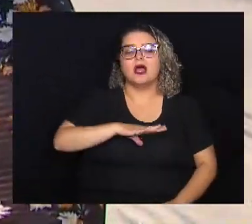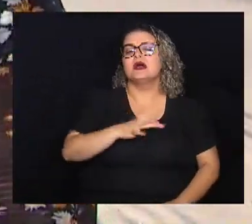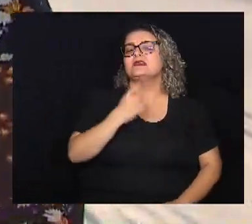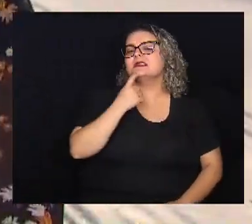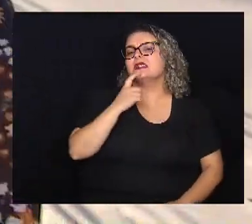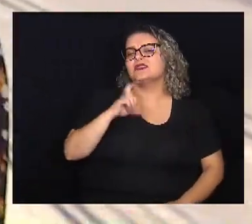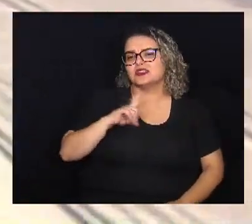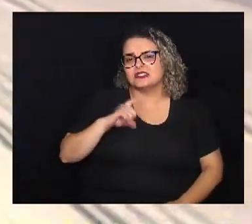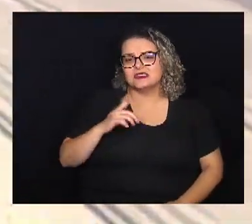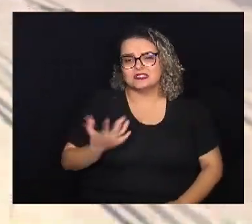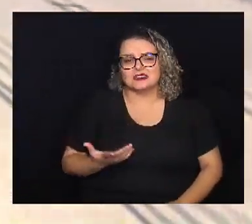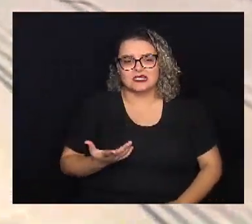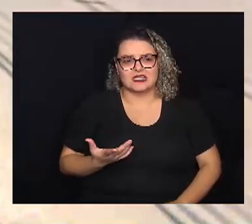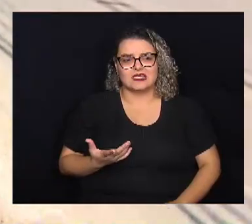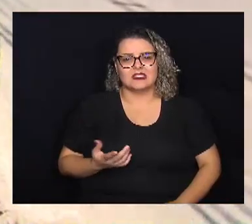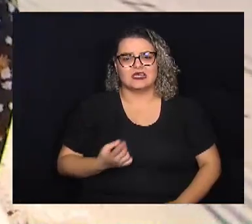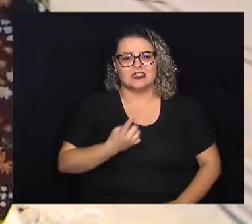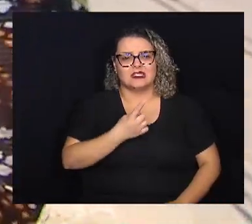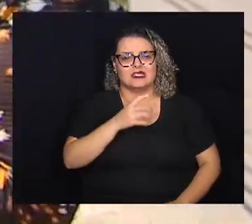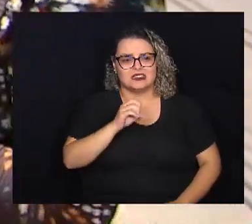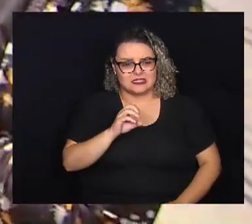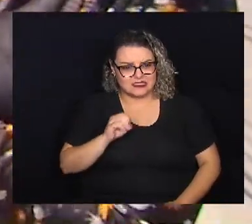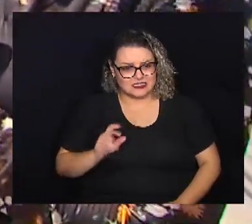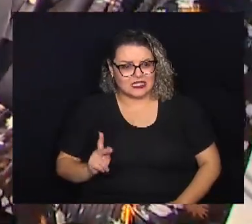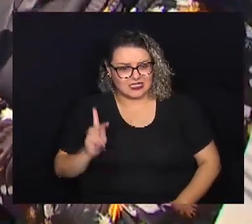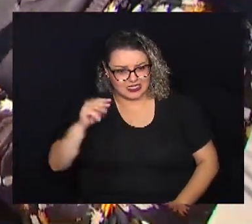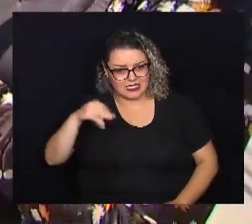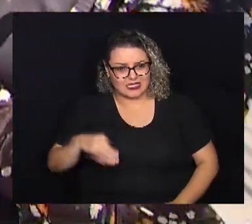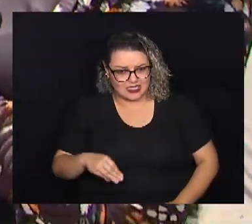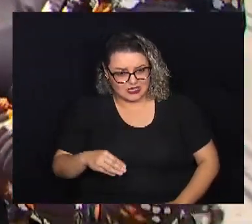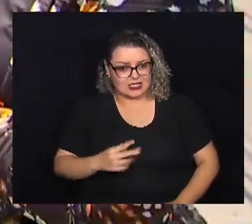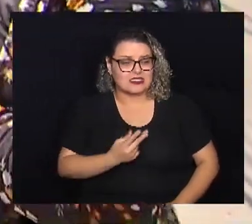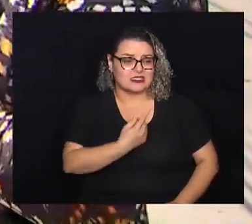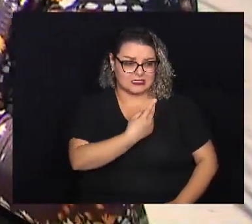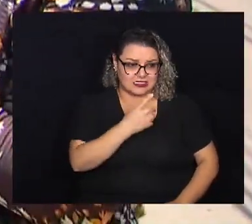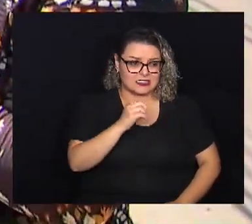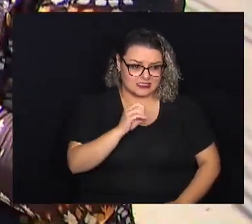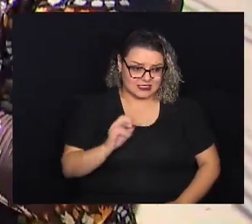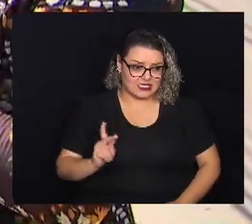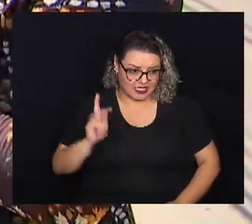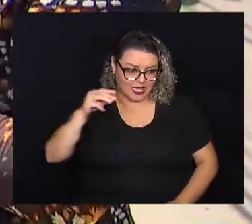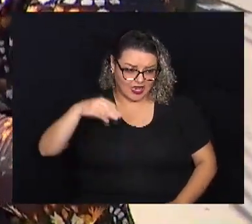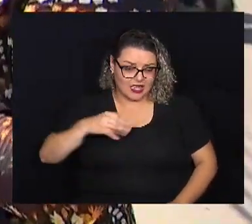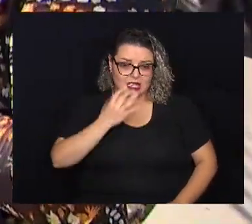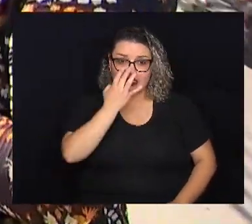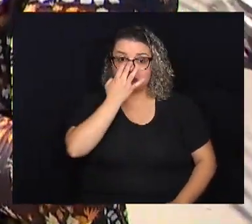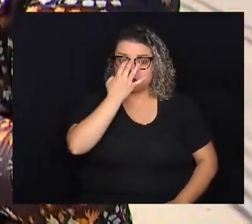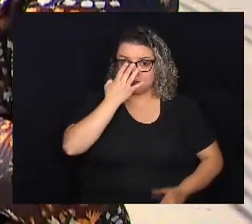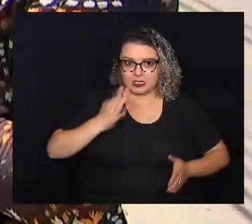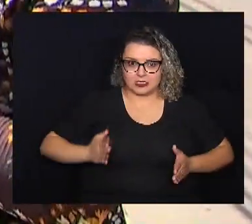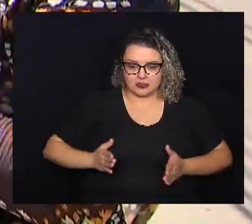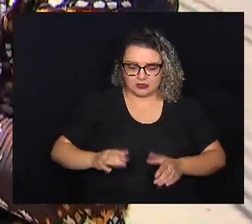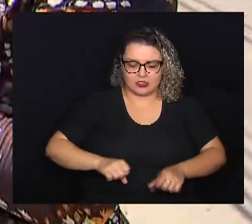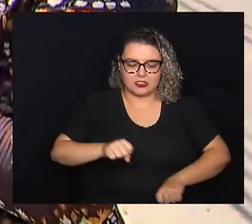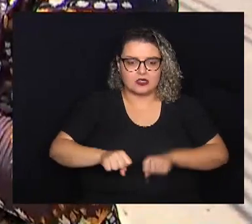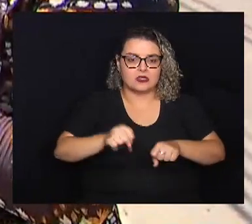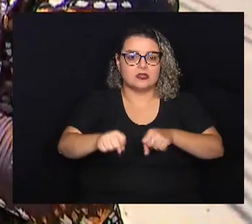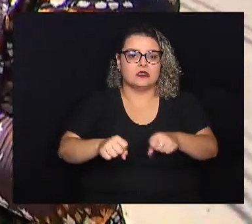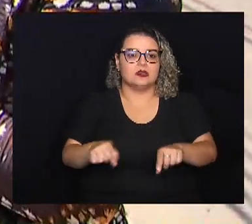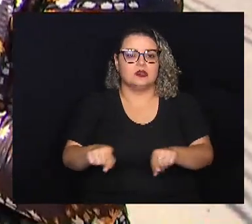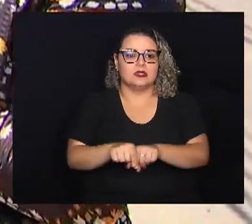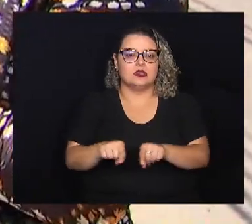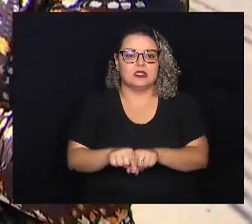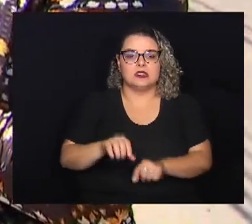tem aí cerca de 100 quilômetros, gente, 100 quilômetros, né? De faixa, ciclofaixa e